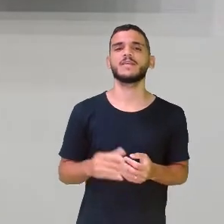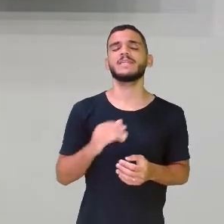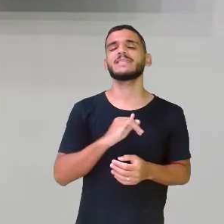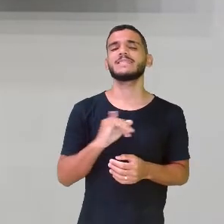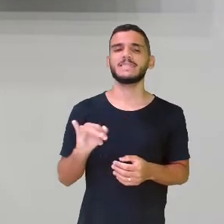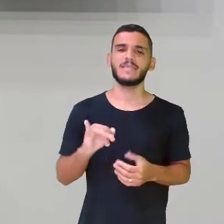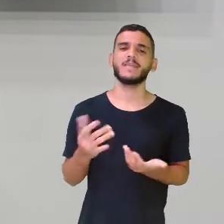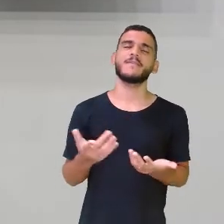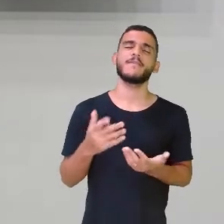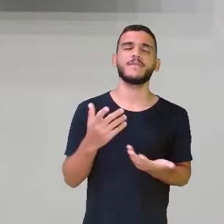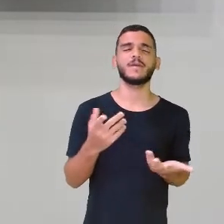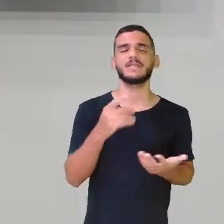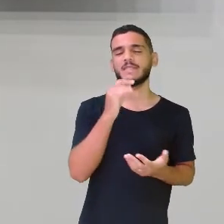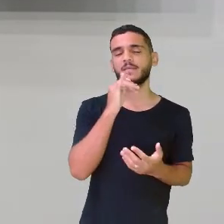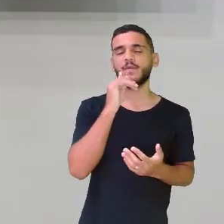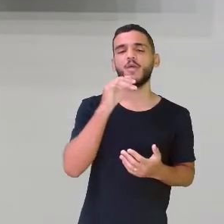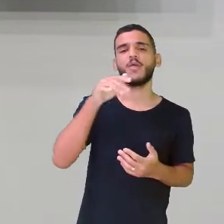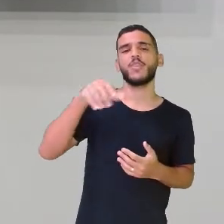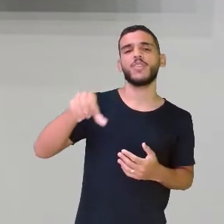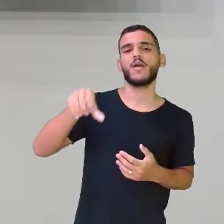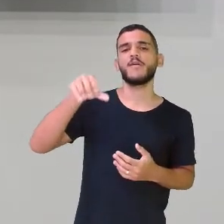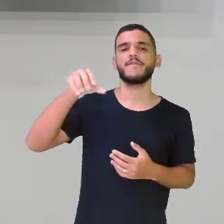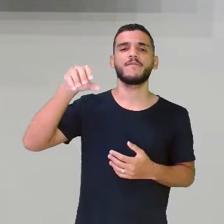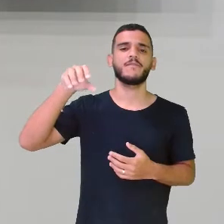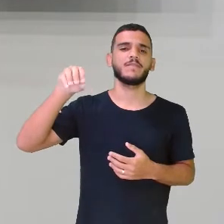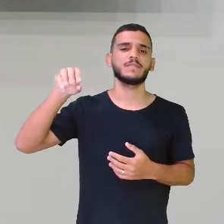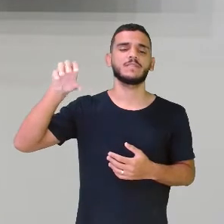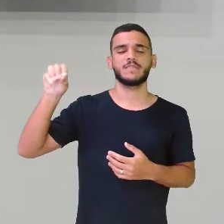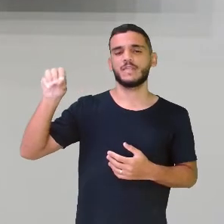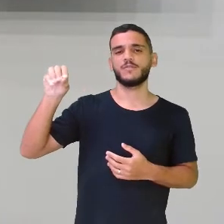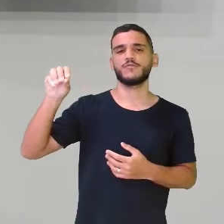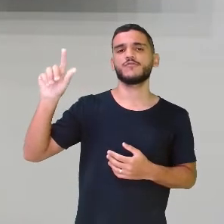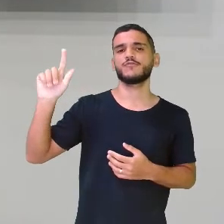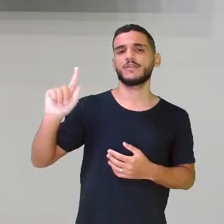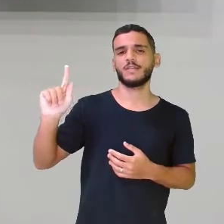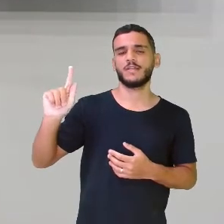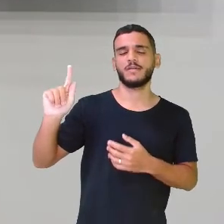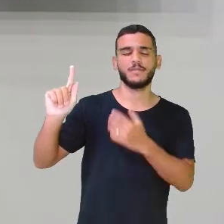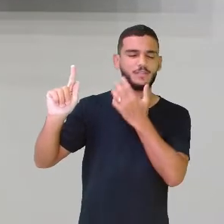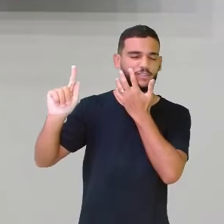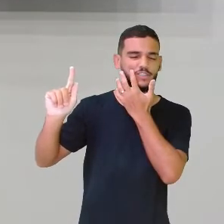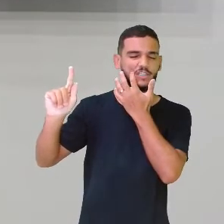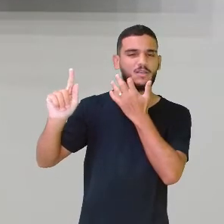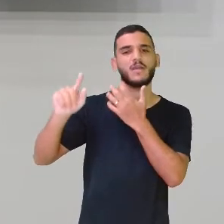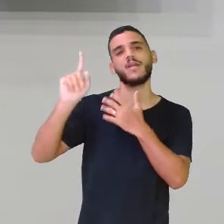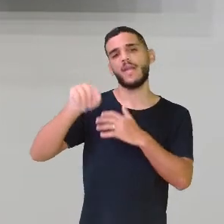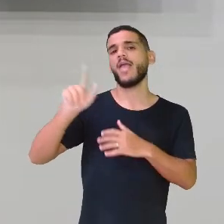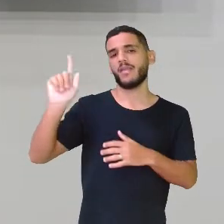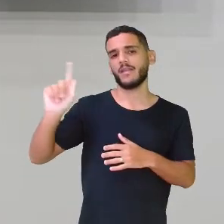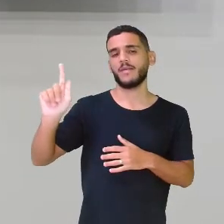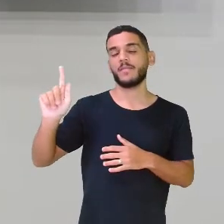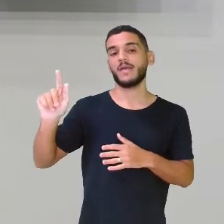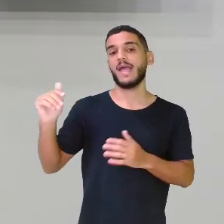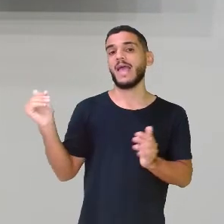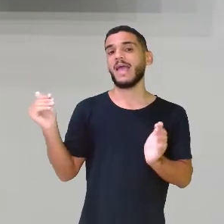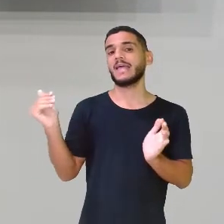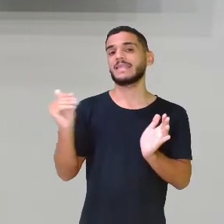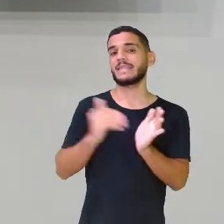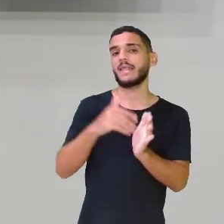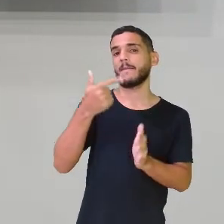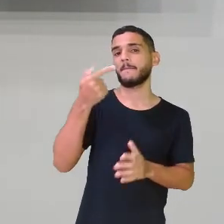gramas. Chegou no 1000, é 1 quilo,